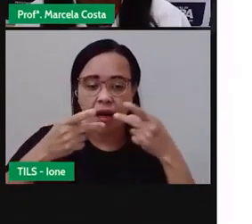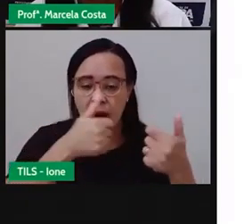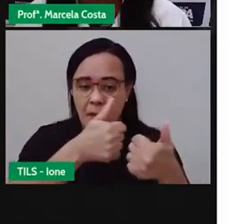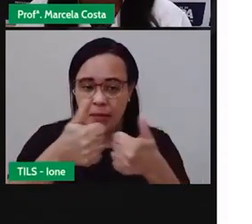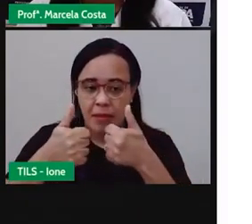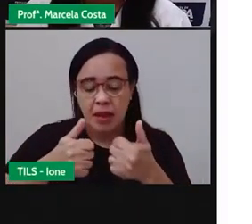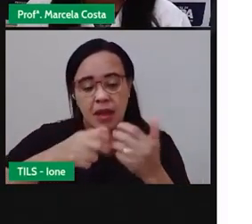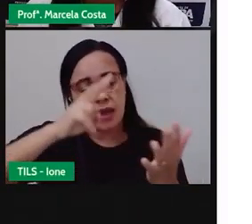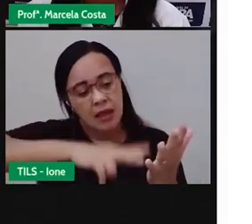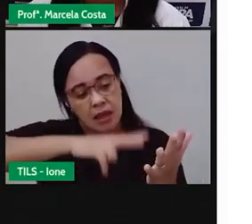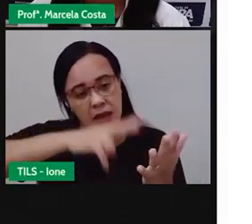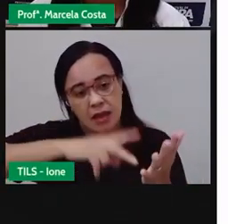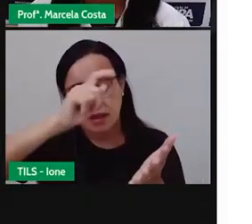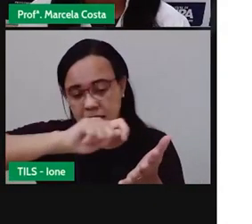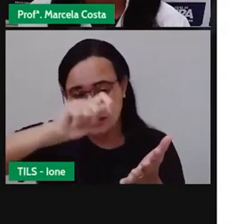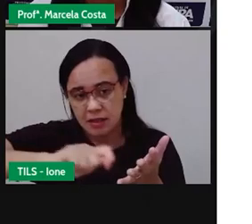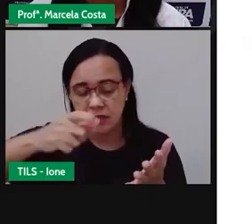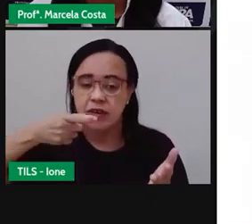palavras.